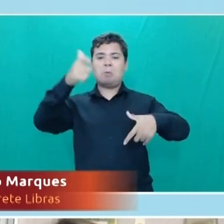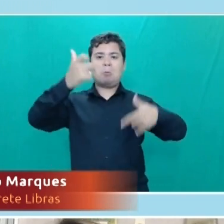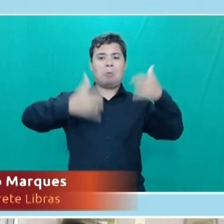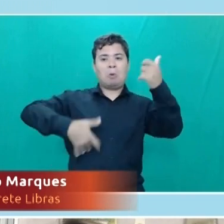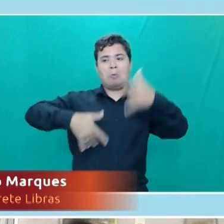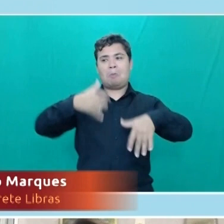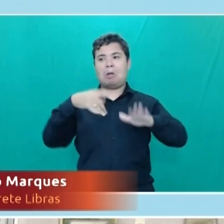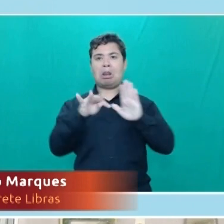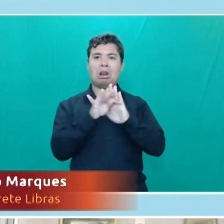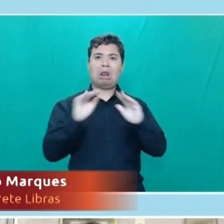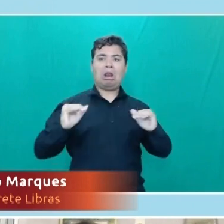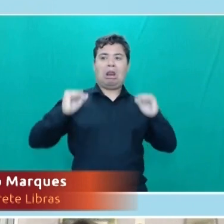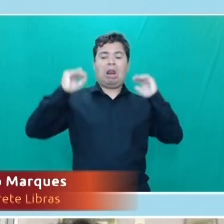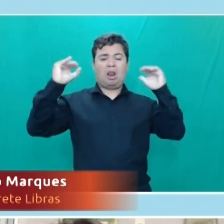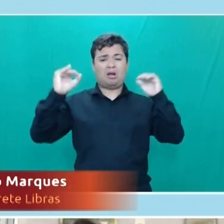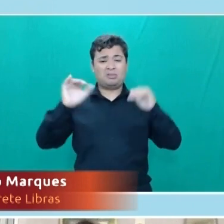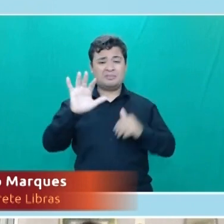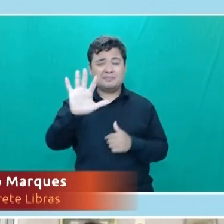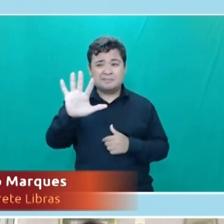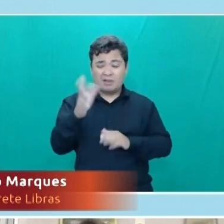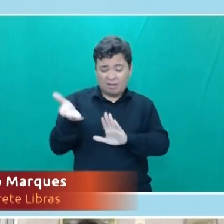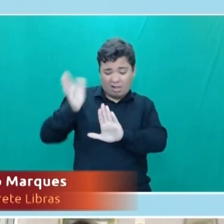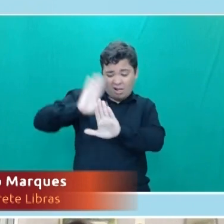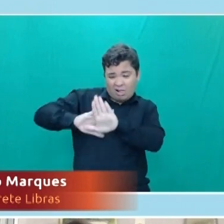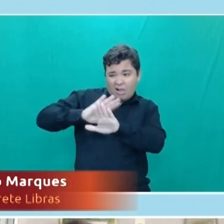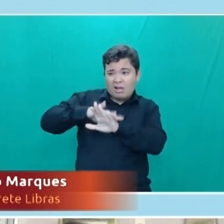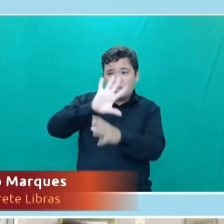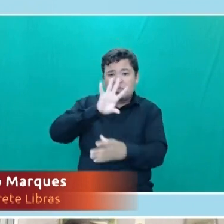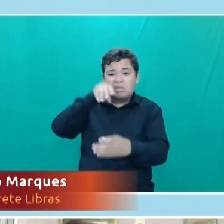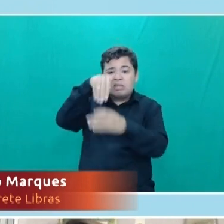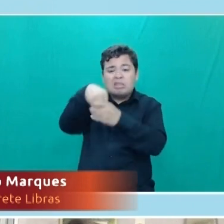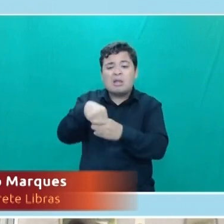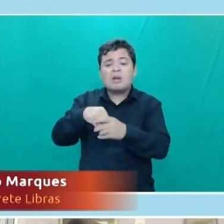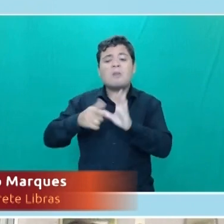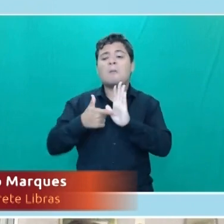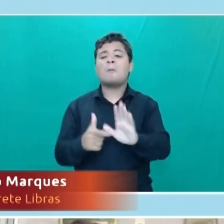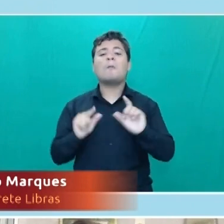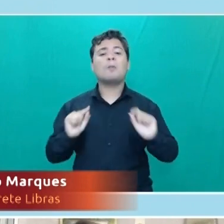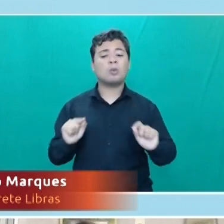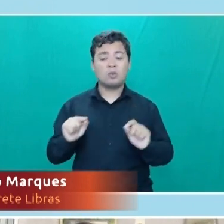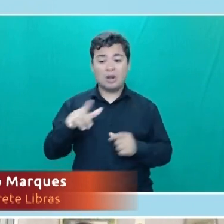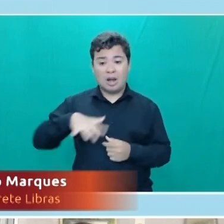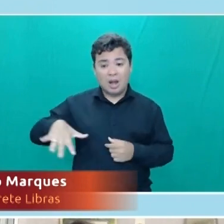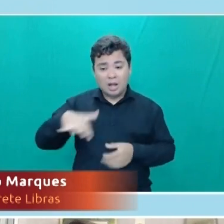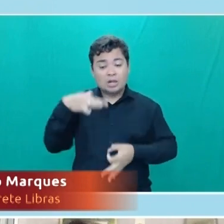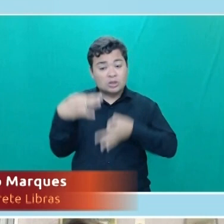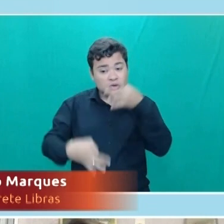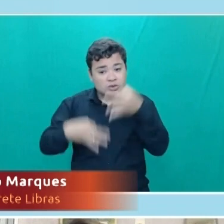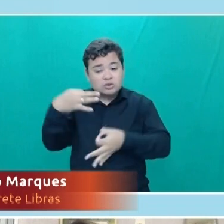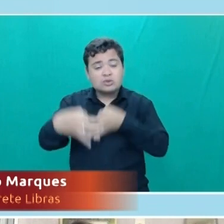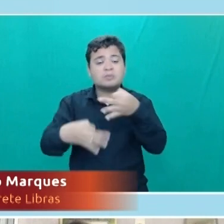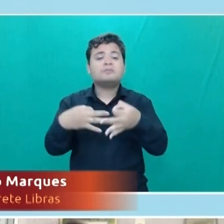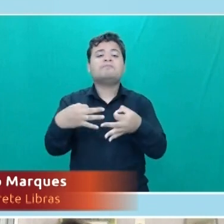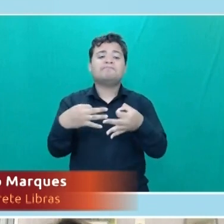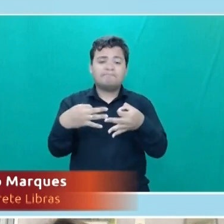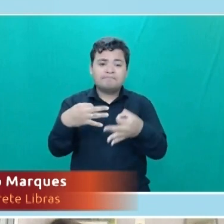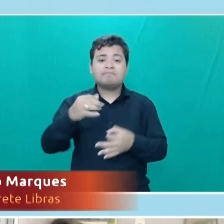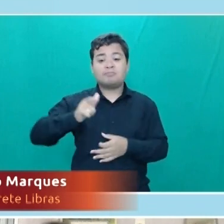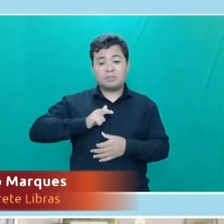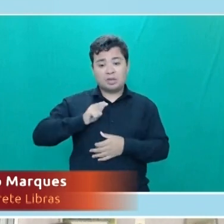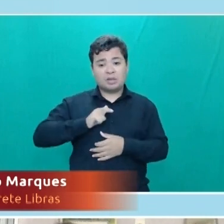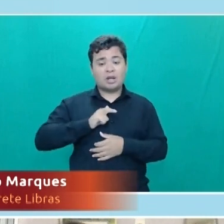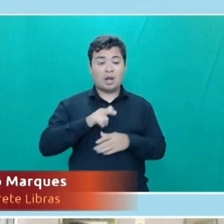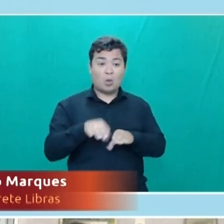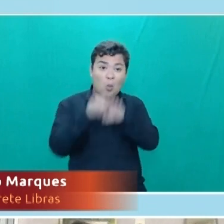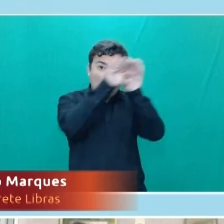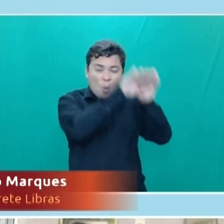ali o conteúdo é um conteúdo que mostra uma atuação do sistema de uma forma desigual,